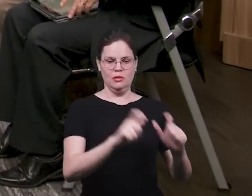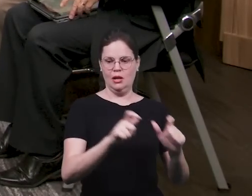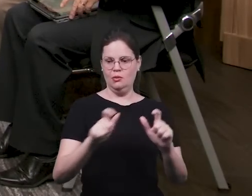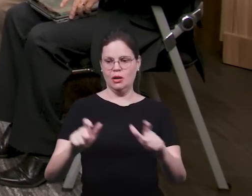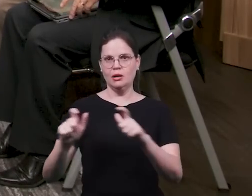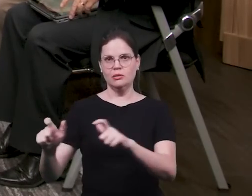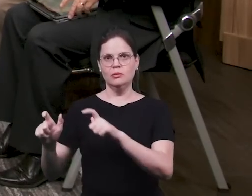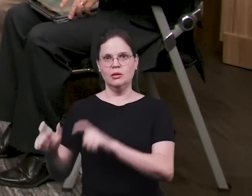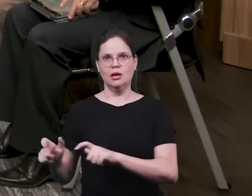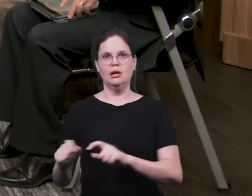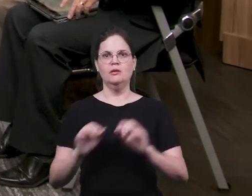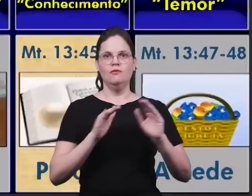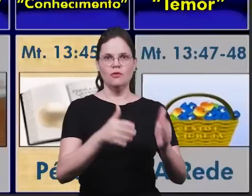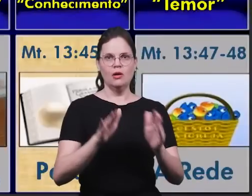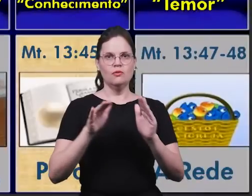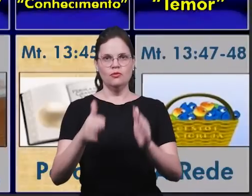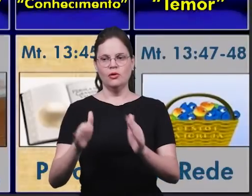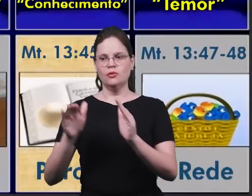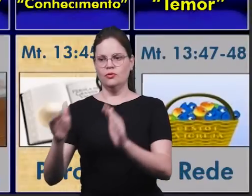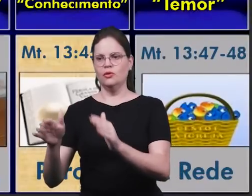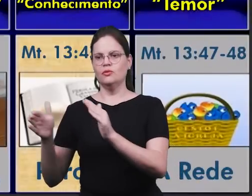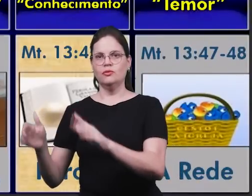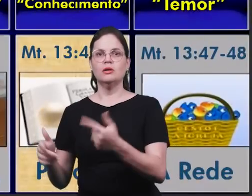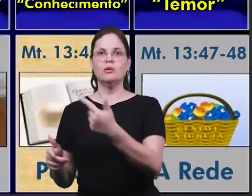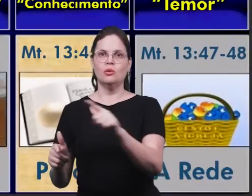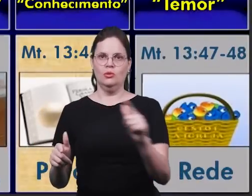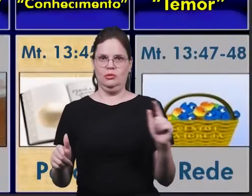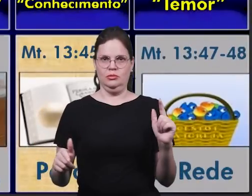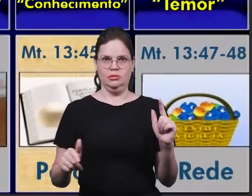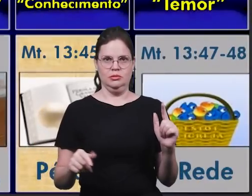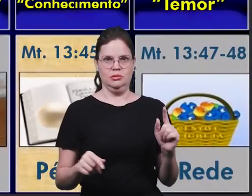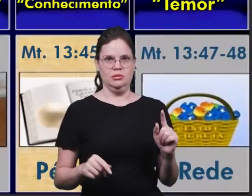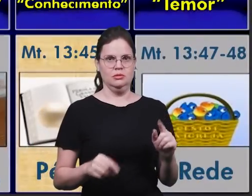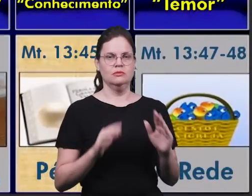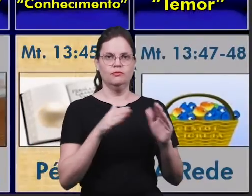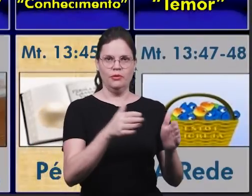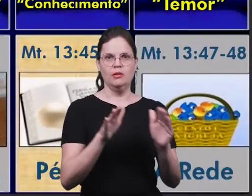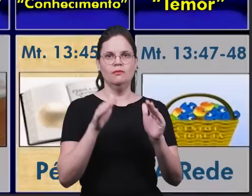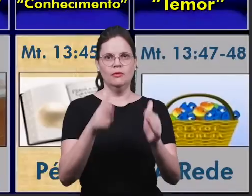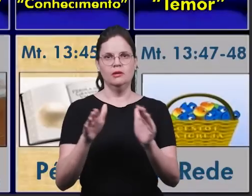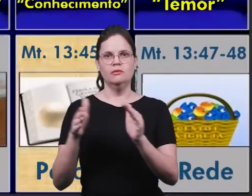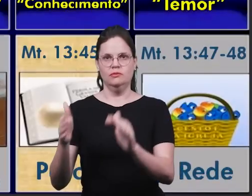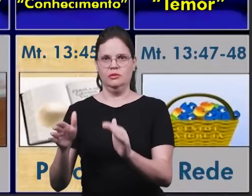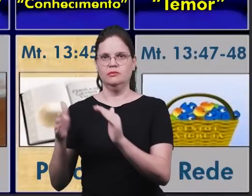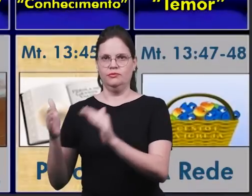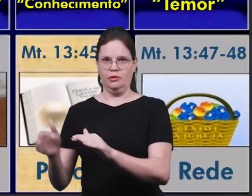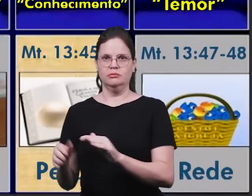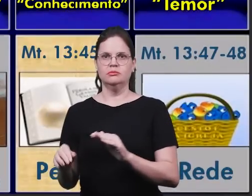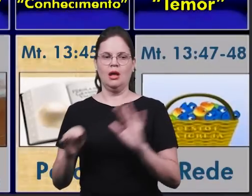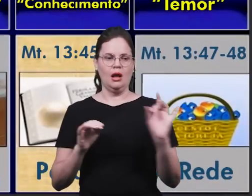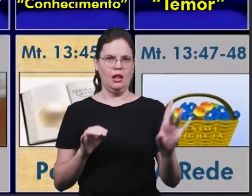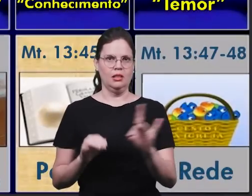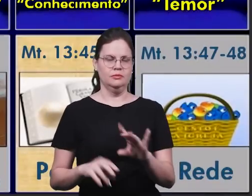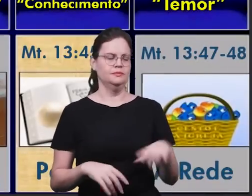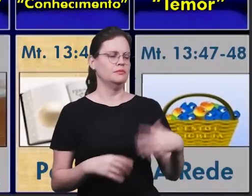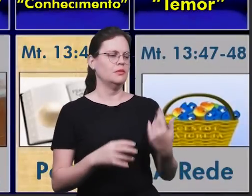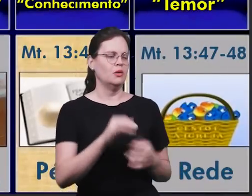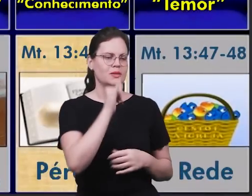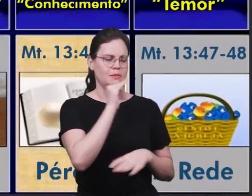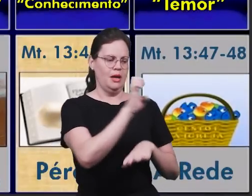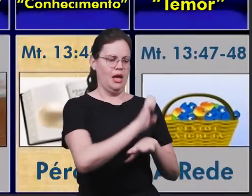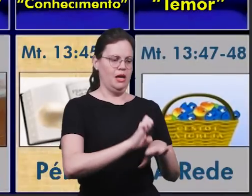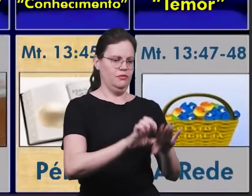foi uma realidade, mas podemos dizer assim, foram ênfases. Então, a igreja de Éfeso